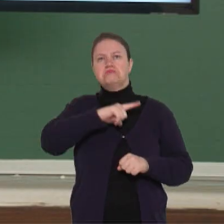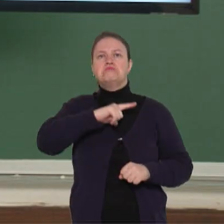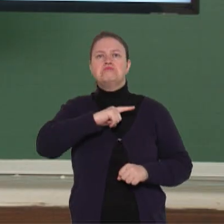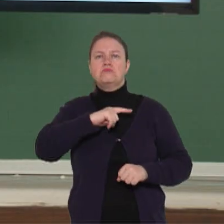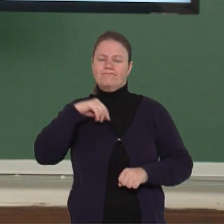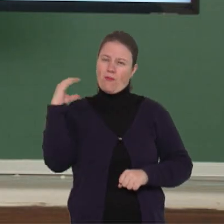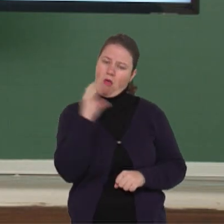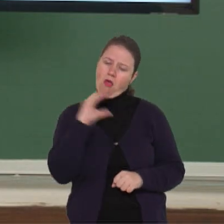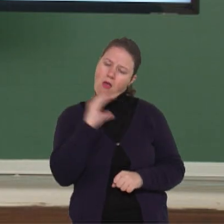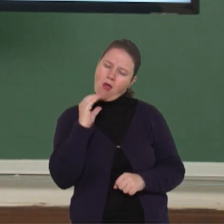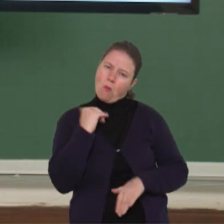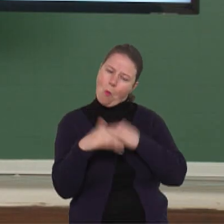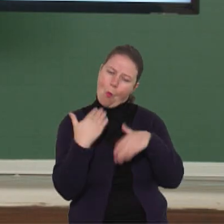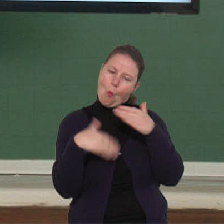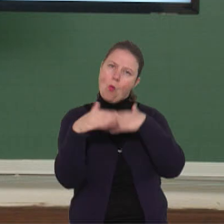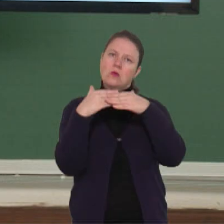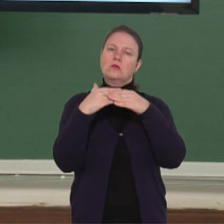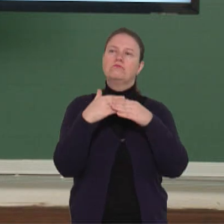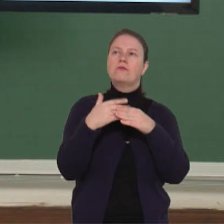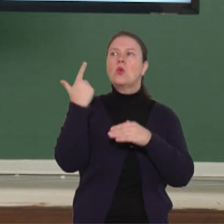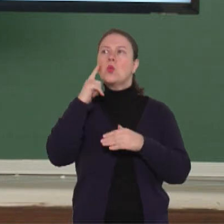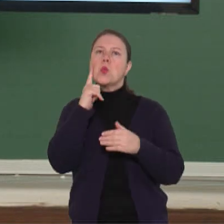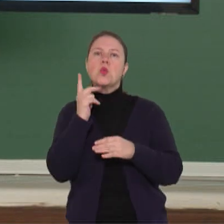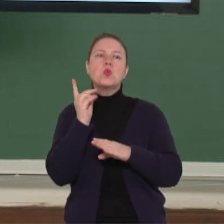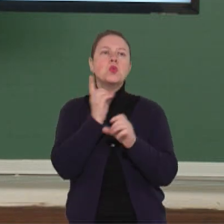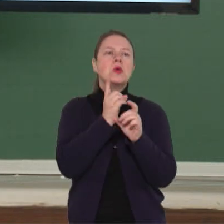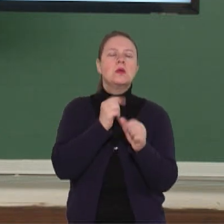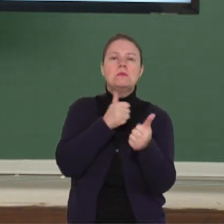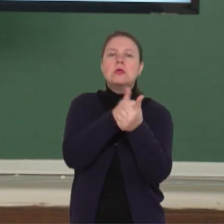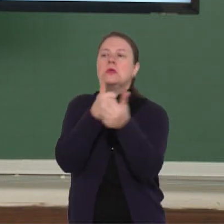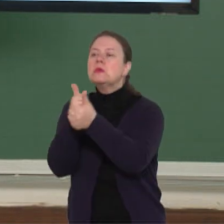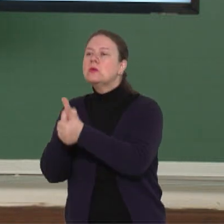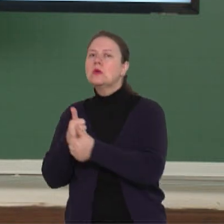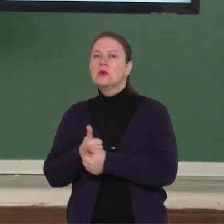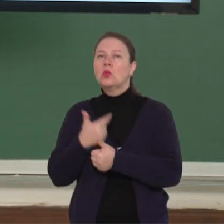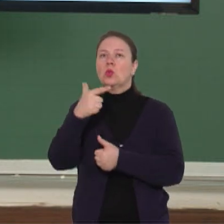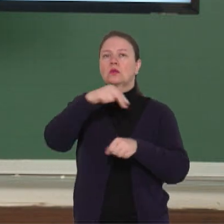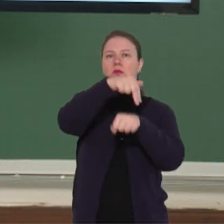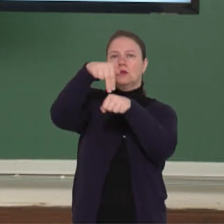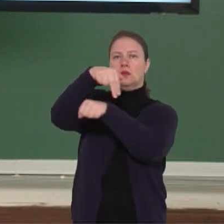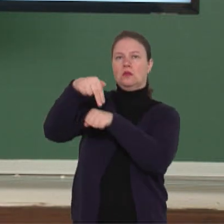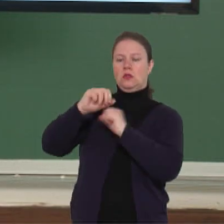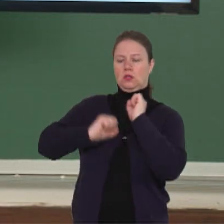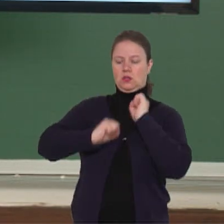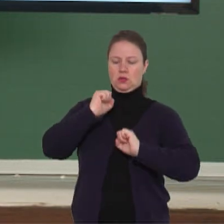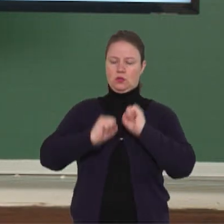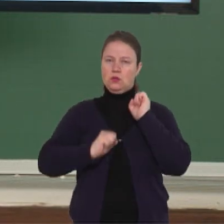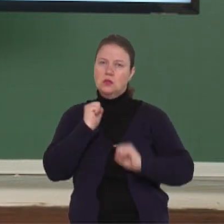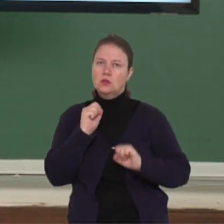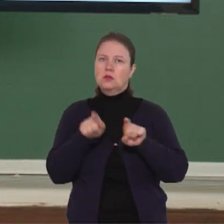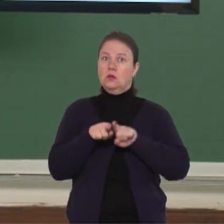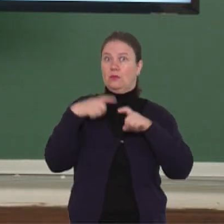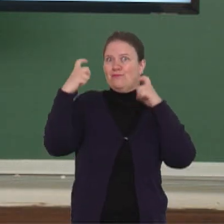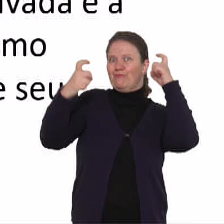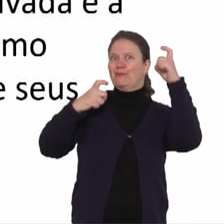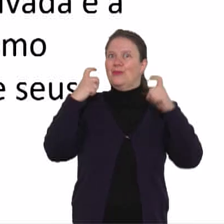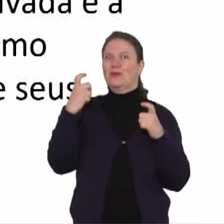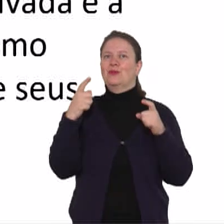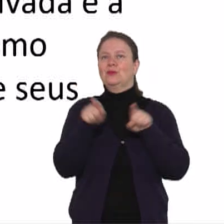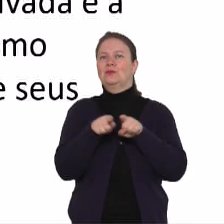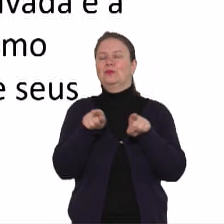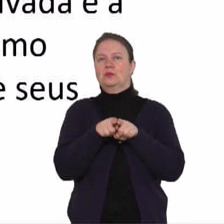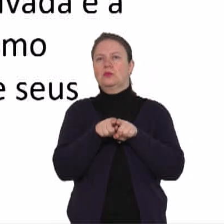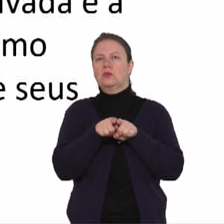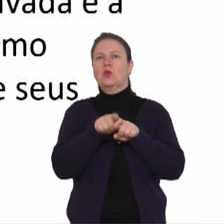que ir rápido para alcançar as outras nações que já eram extremamente industrializadas. Tinha uma preocupação com isso também. Os